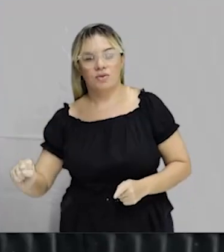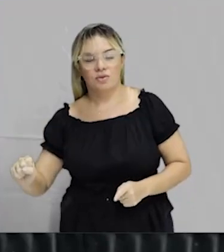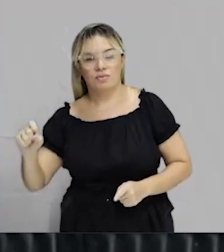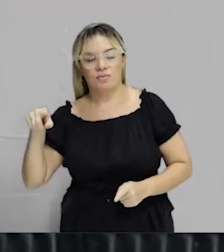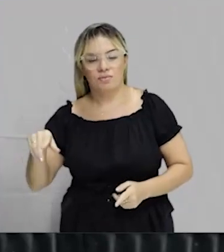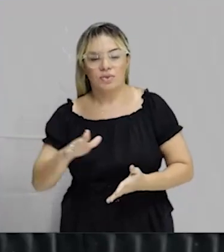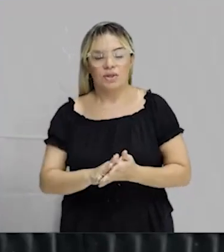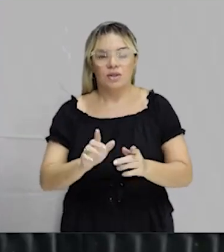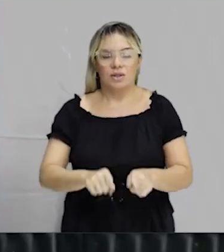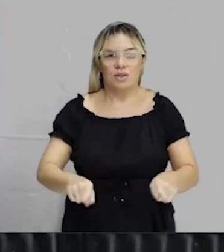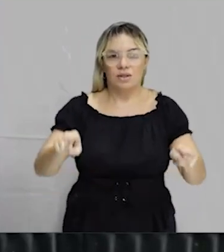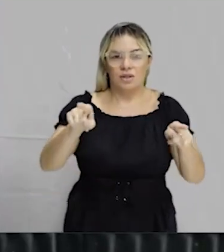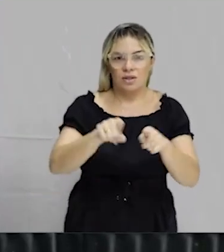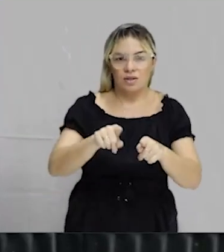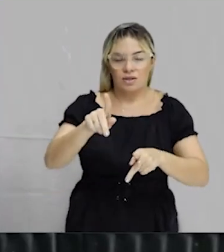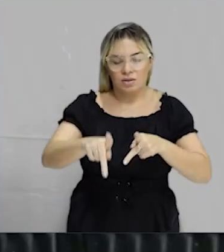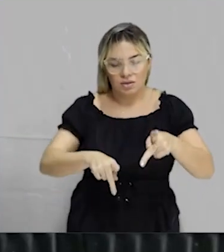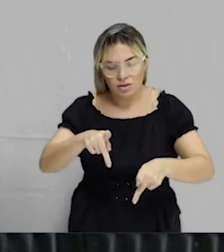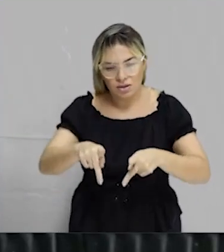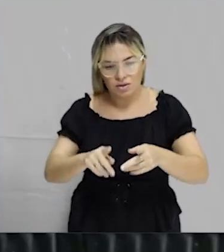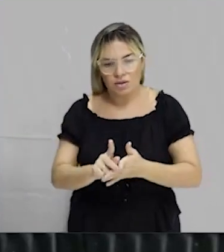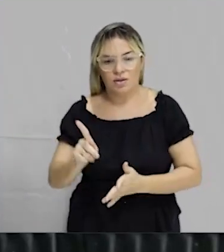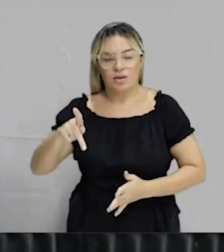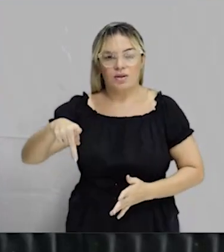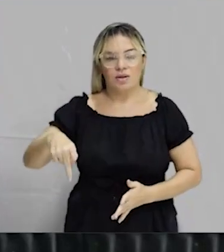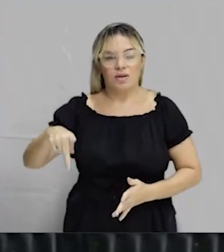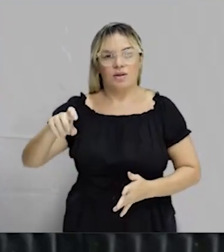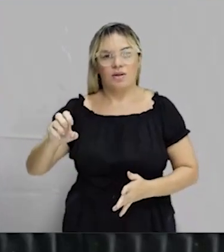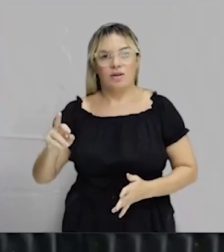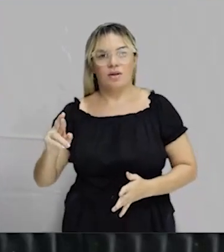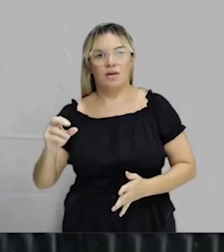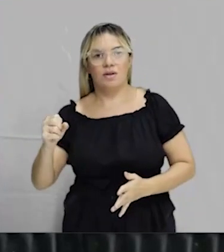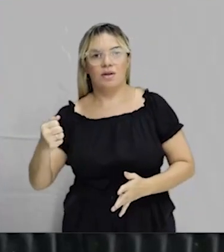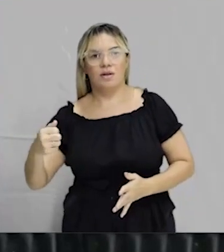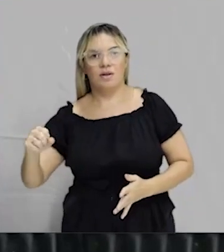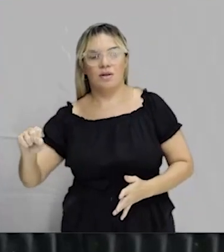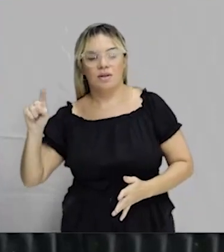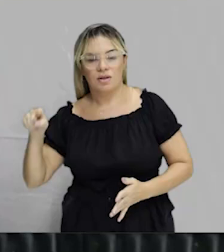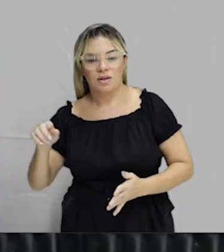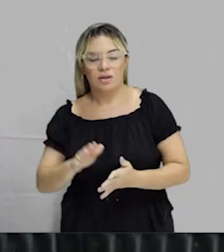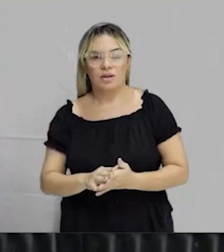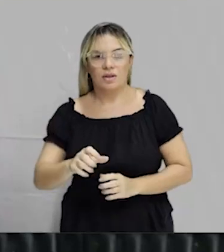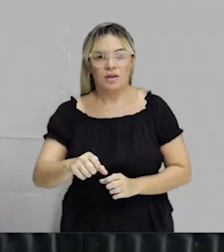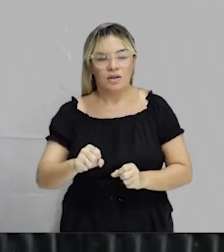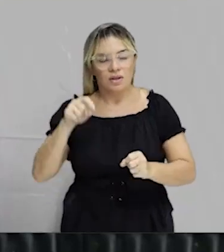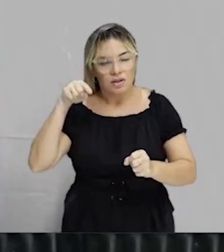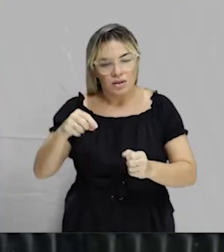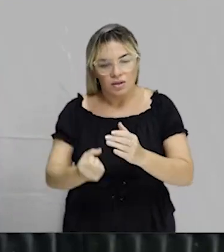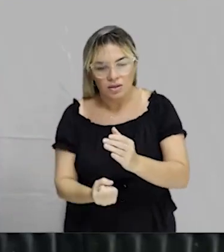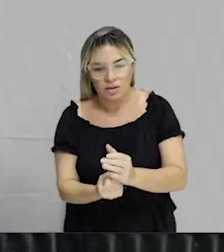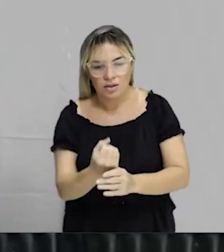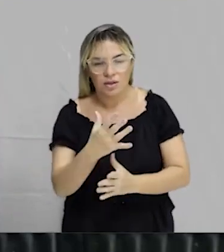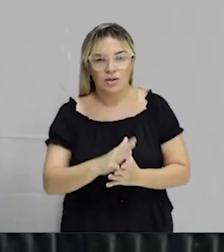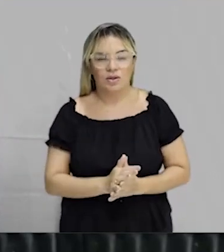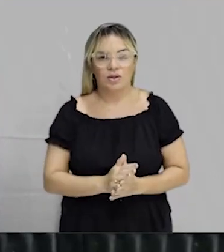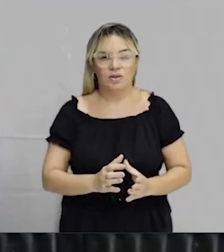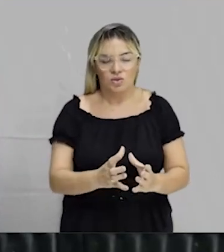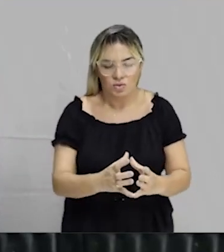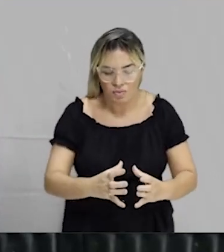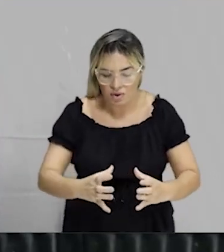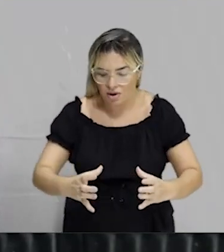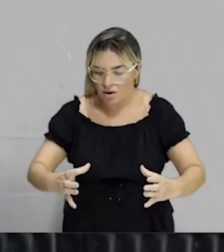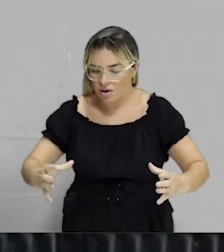sobre a civilização dos persas. Os persas que vão formar um dos maiores